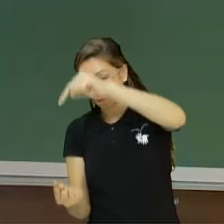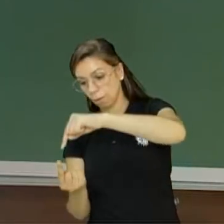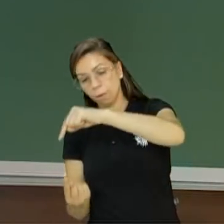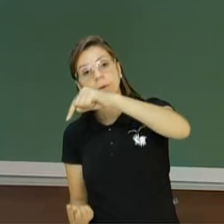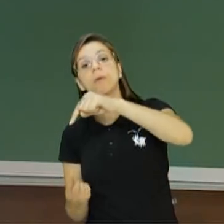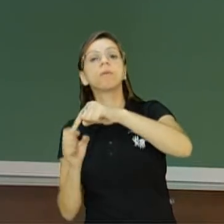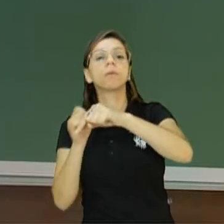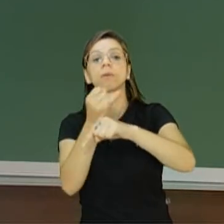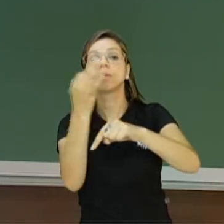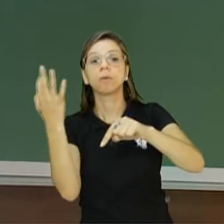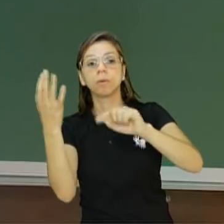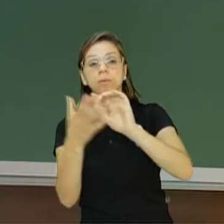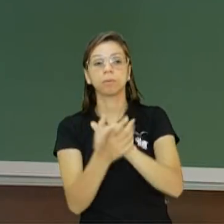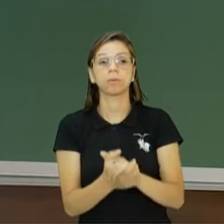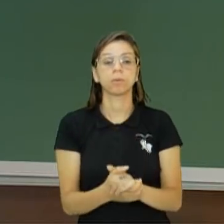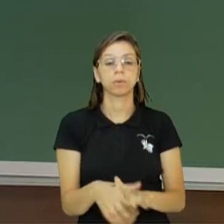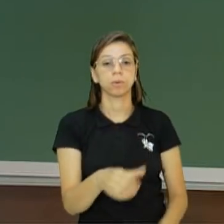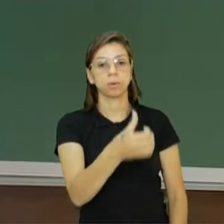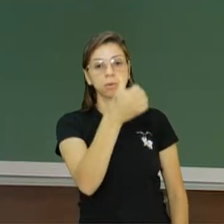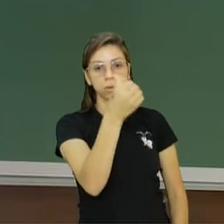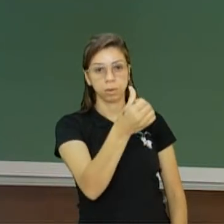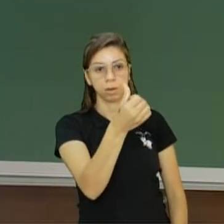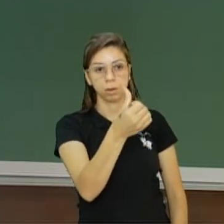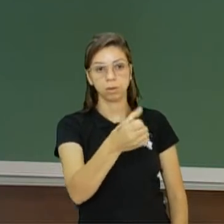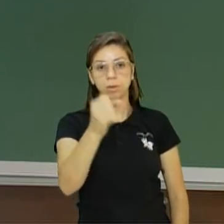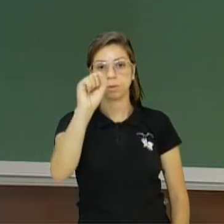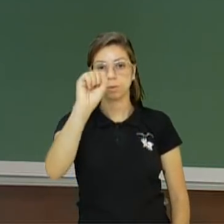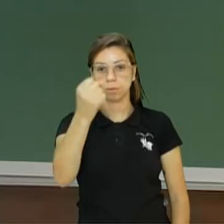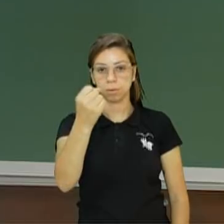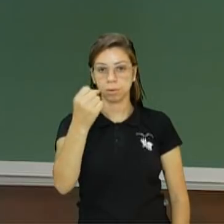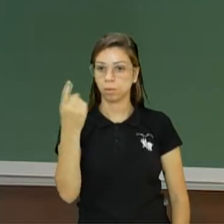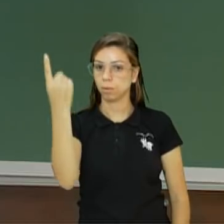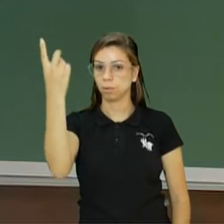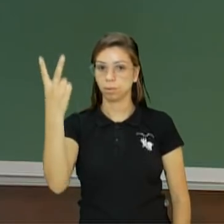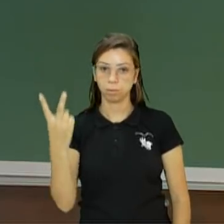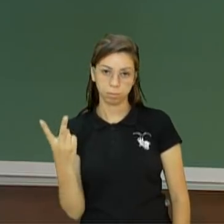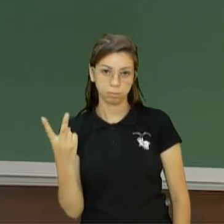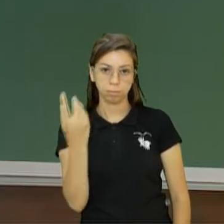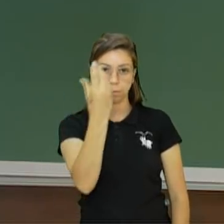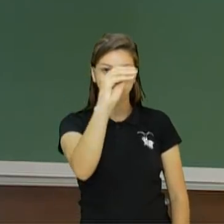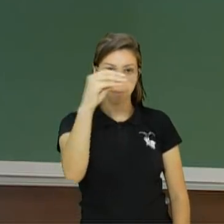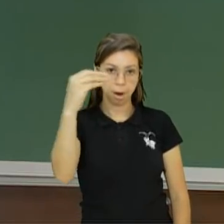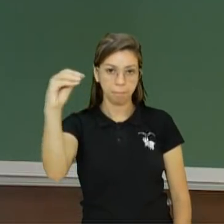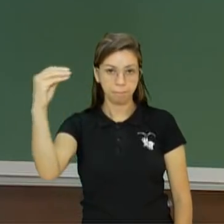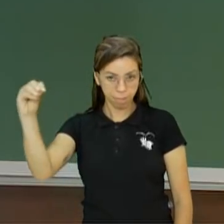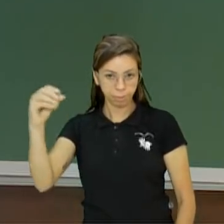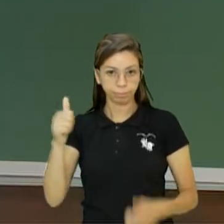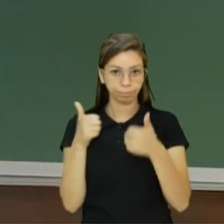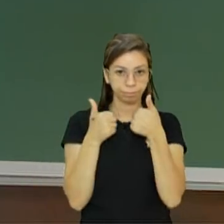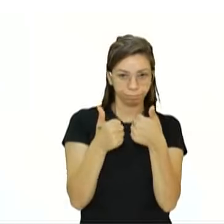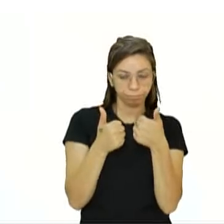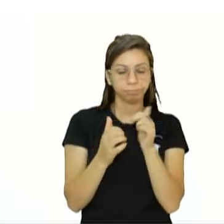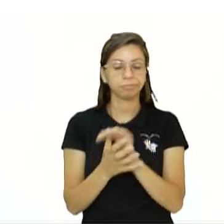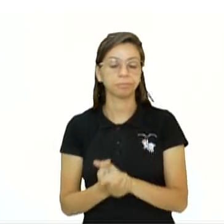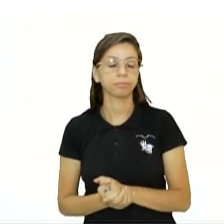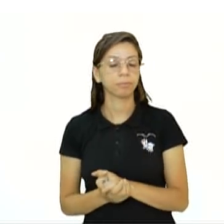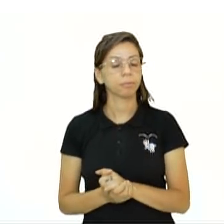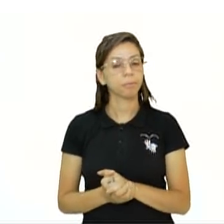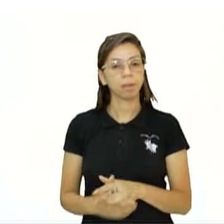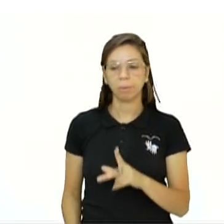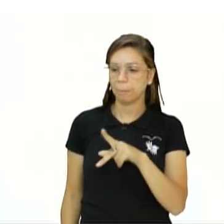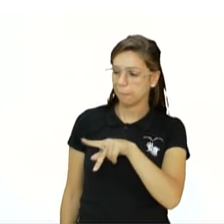ficou o cubo aqui? 6 faces, 8 vértices e 12 arestas. Prof,